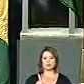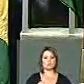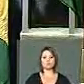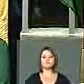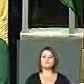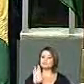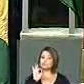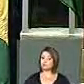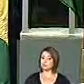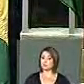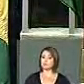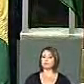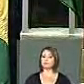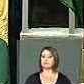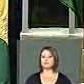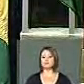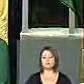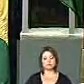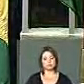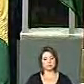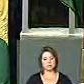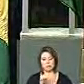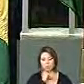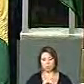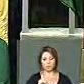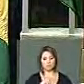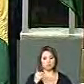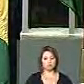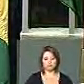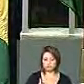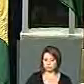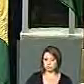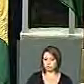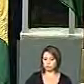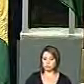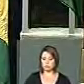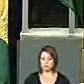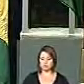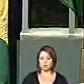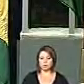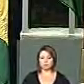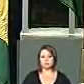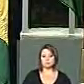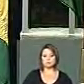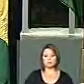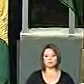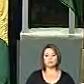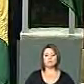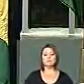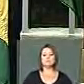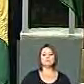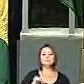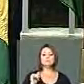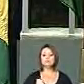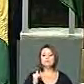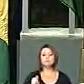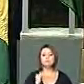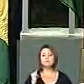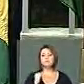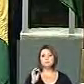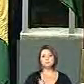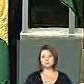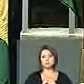como um episódio, mero episódio mas afirma-se como o lastro essencial da